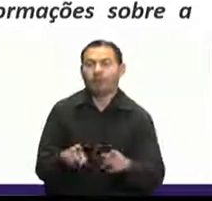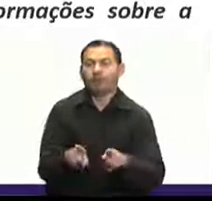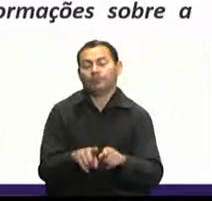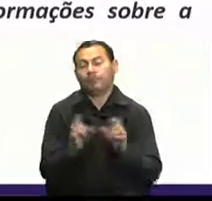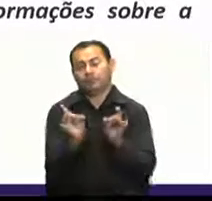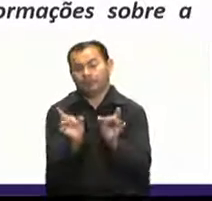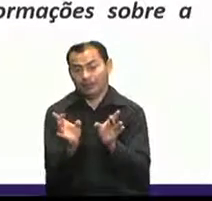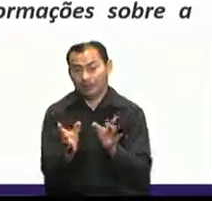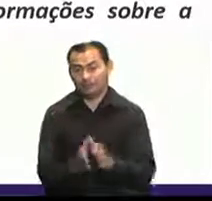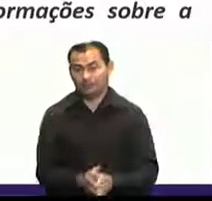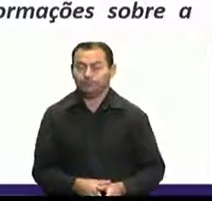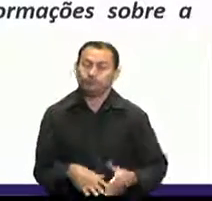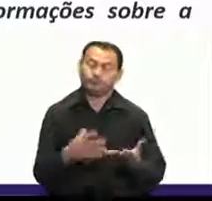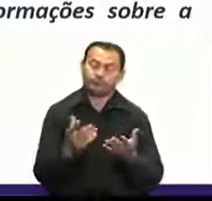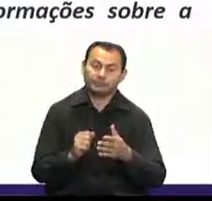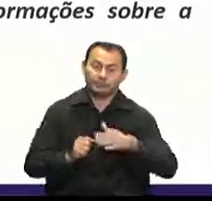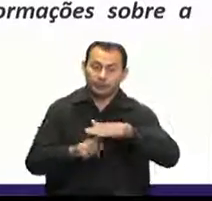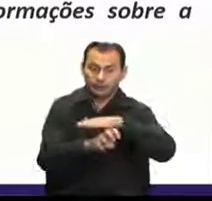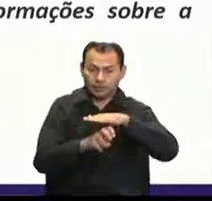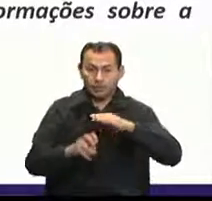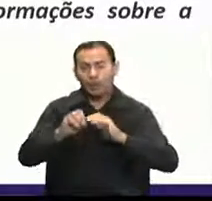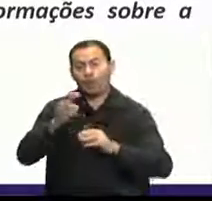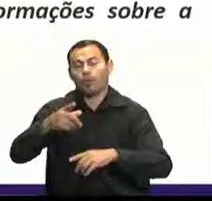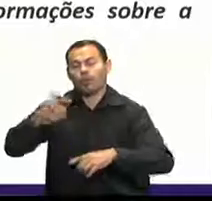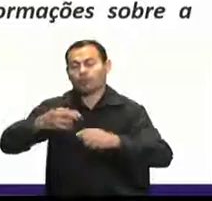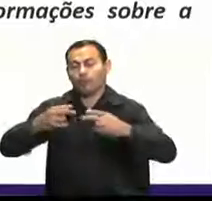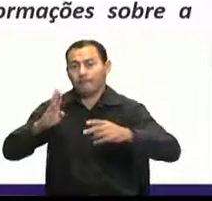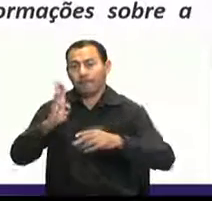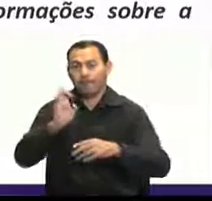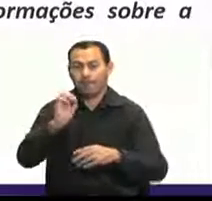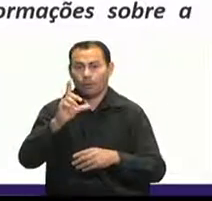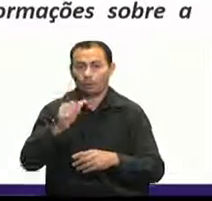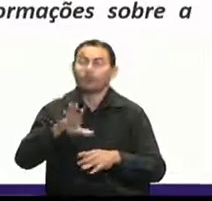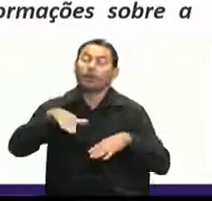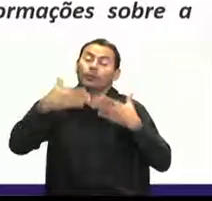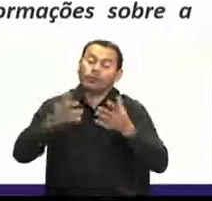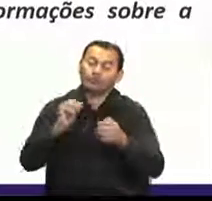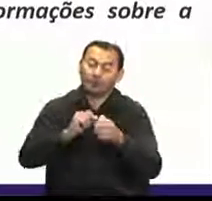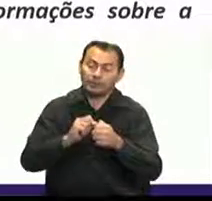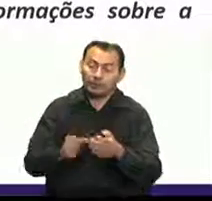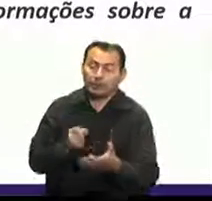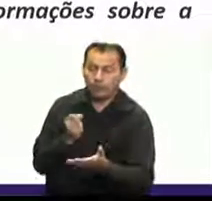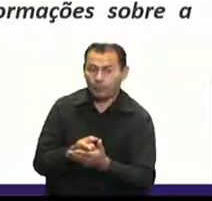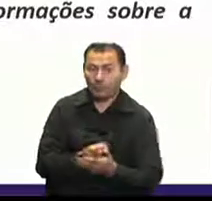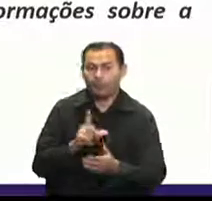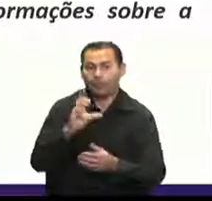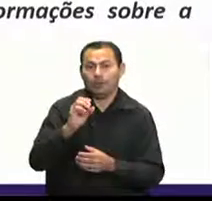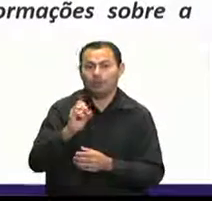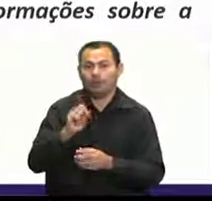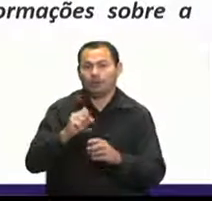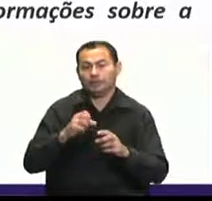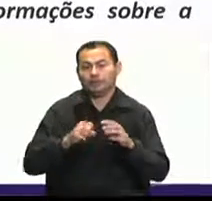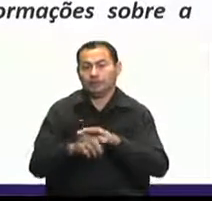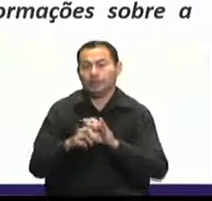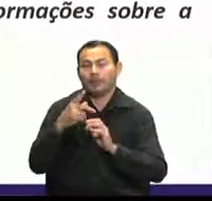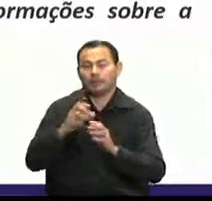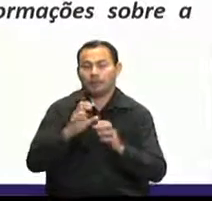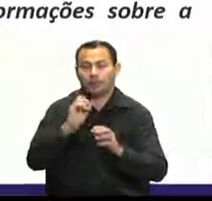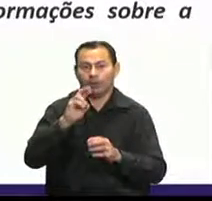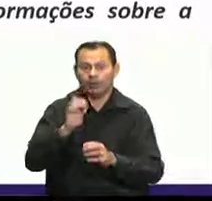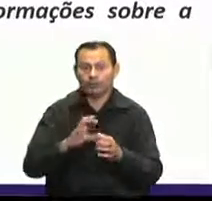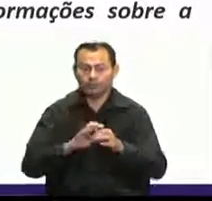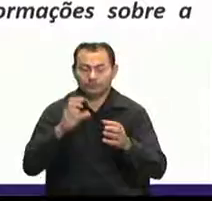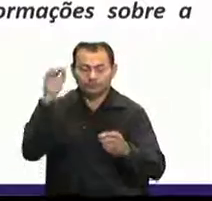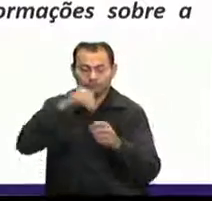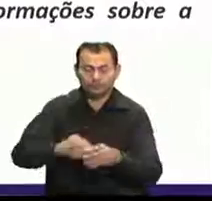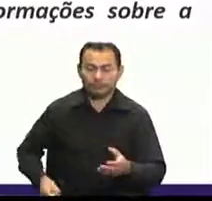venda de ações e outros ativos na bolsa quando você realiza uma compra de um lote de acções sua corretora vai